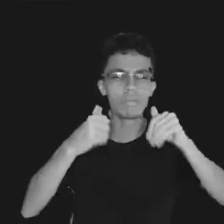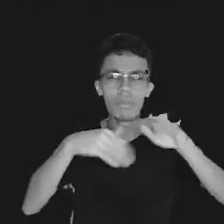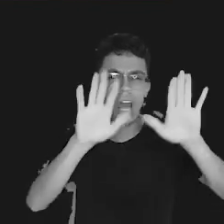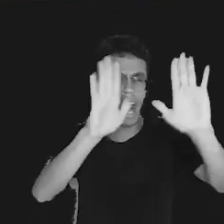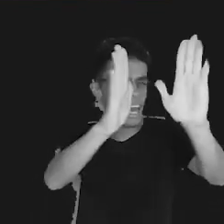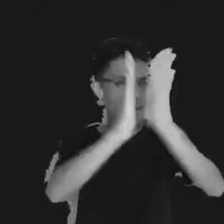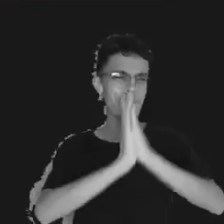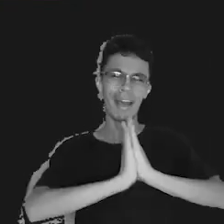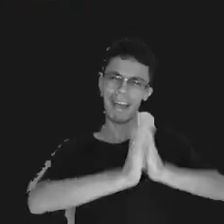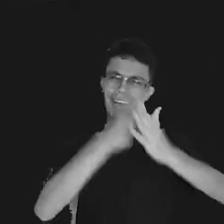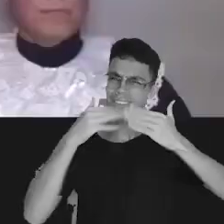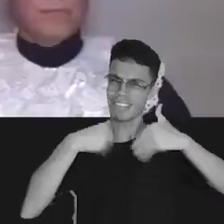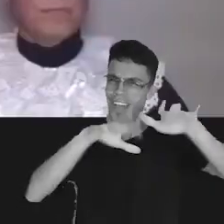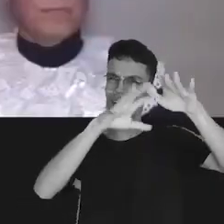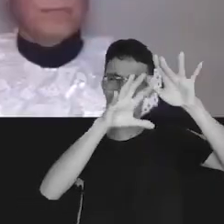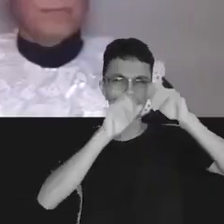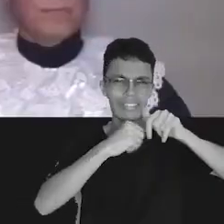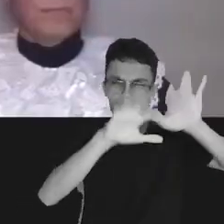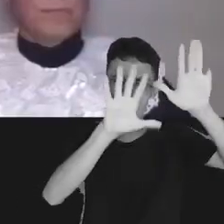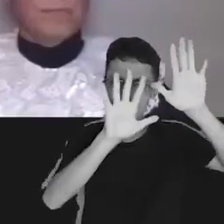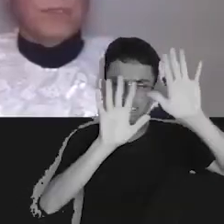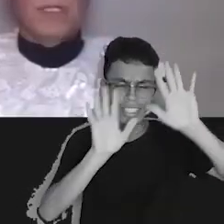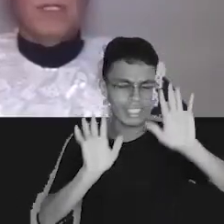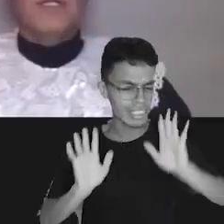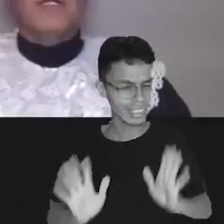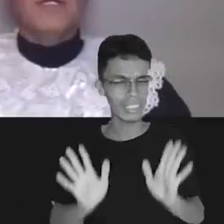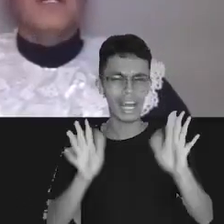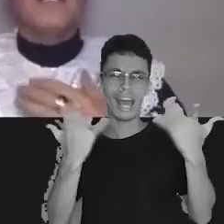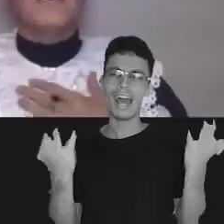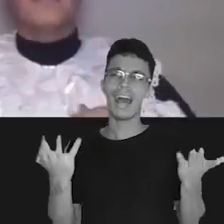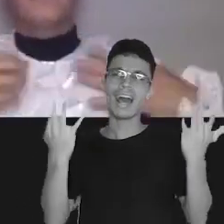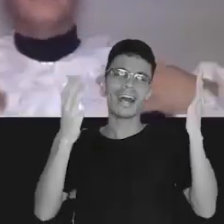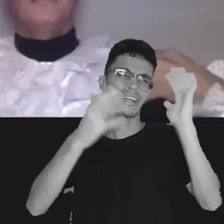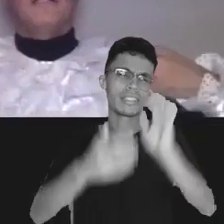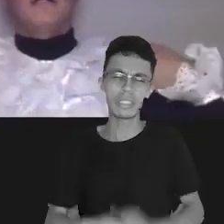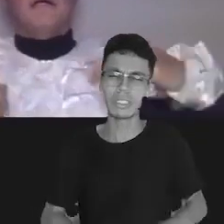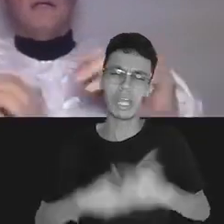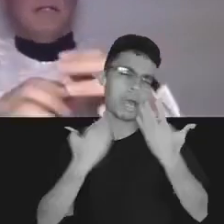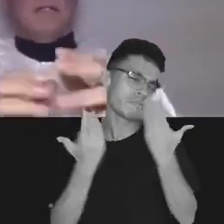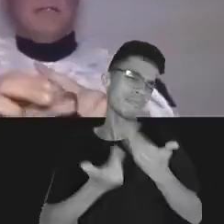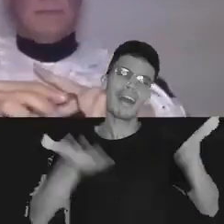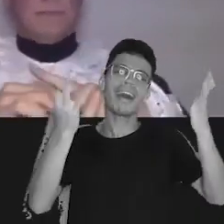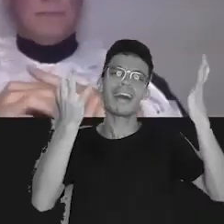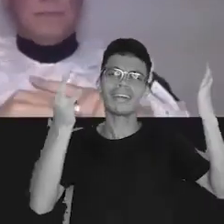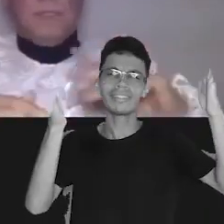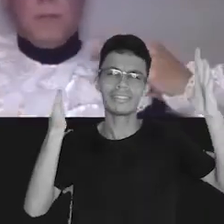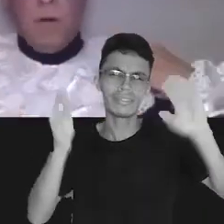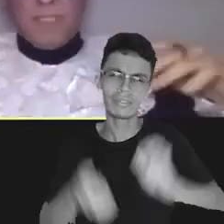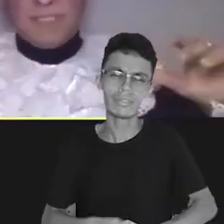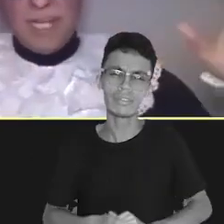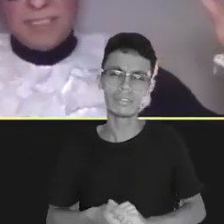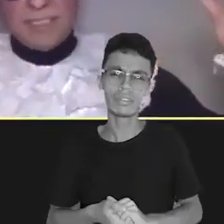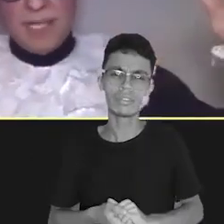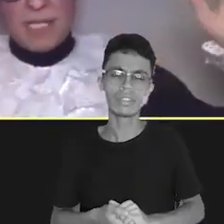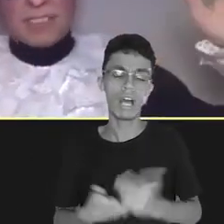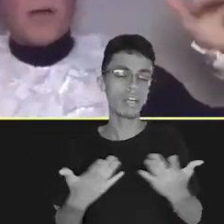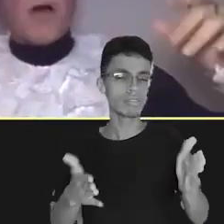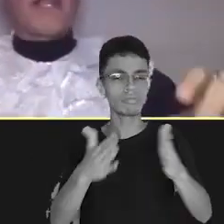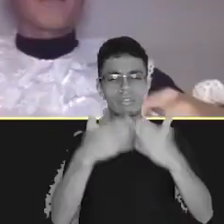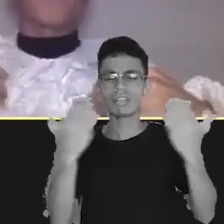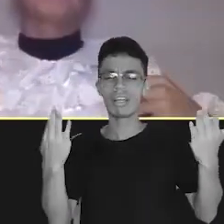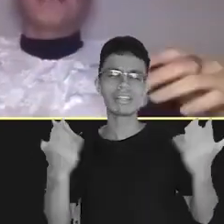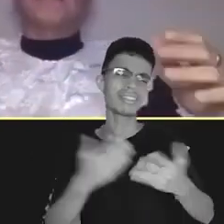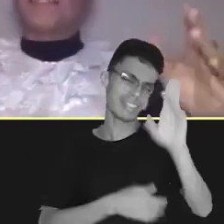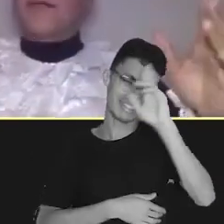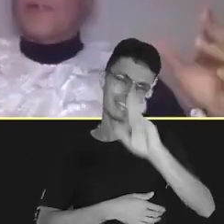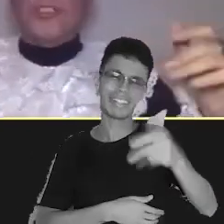Saiam, por favor, saiam. Isso é demais. Isso é demais. Com licença, minha